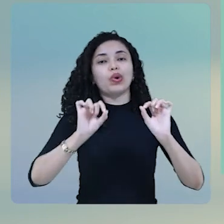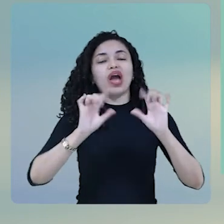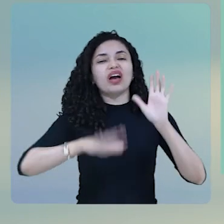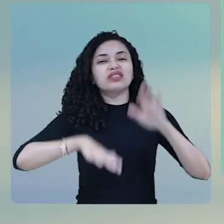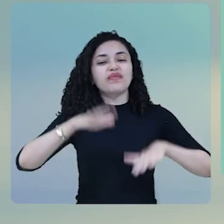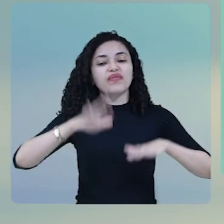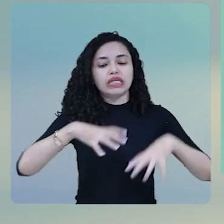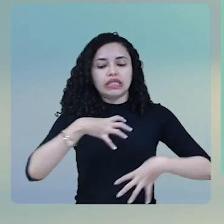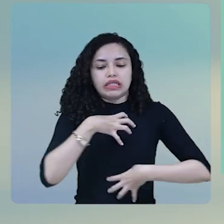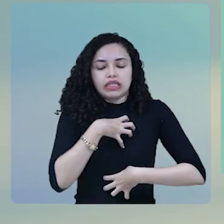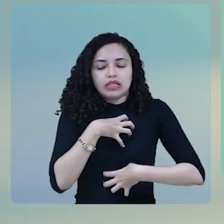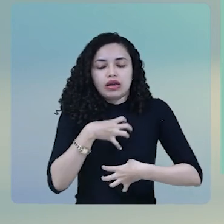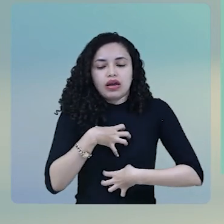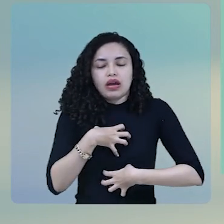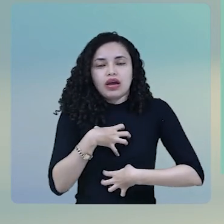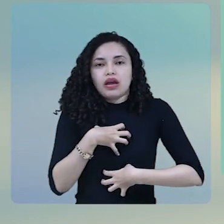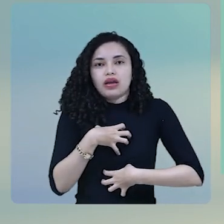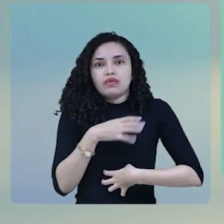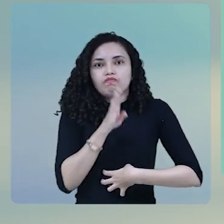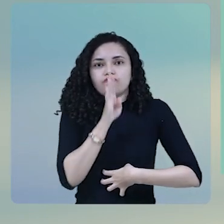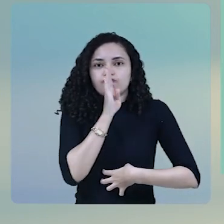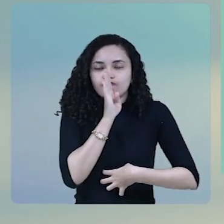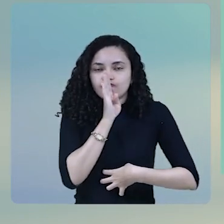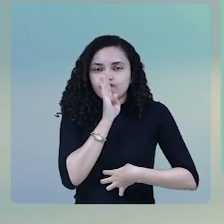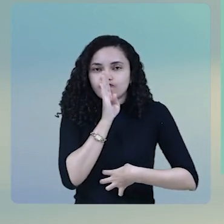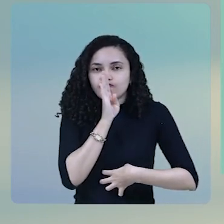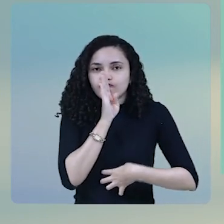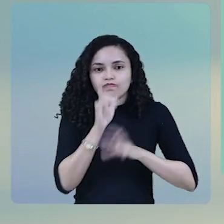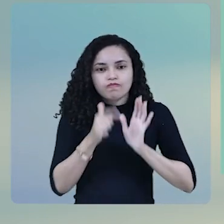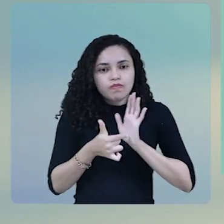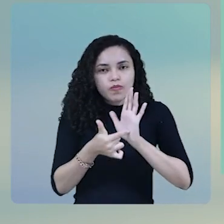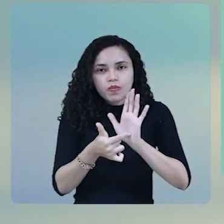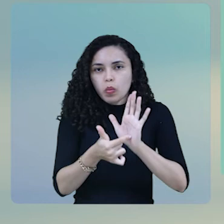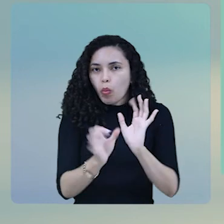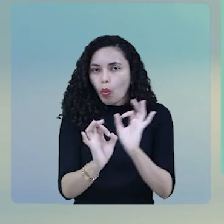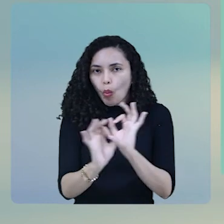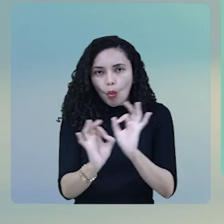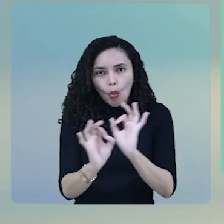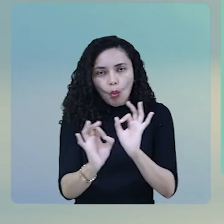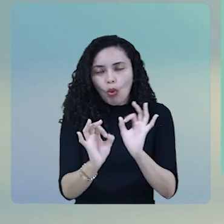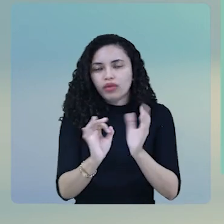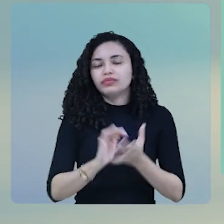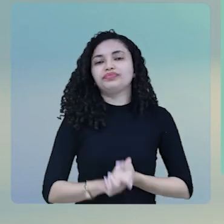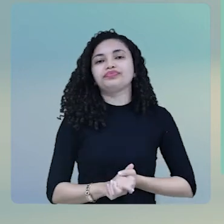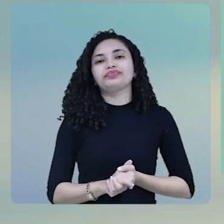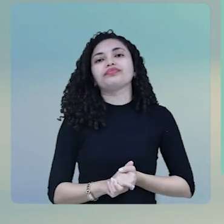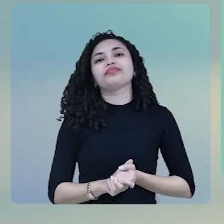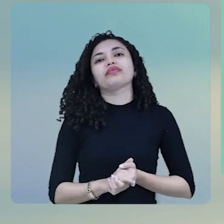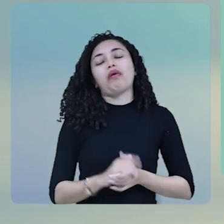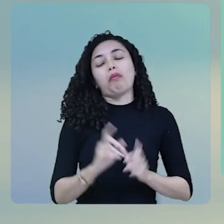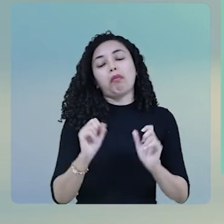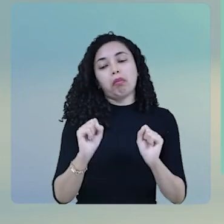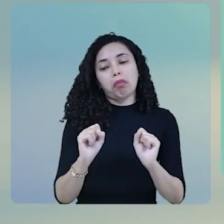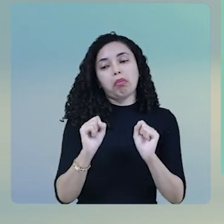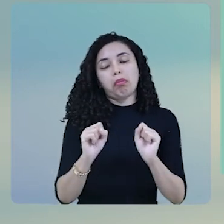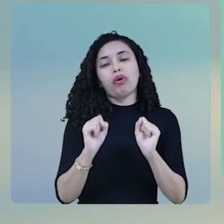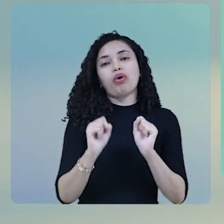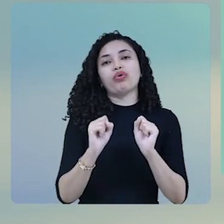Elas se caracterizam por diversos fatores de risco, muitos deles silenciosos,